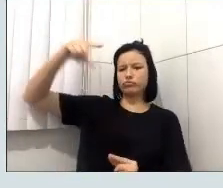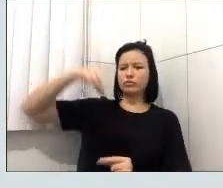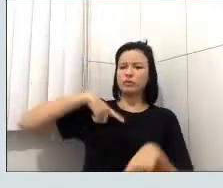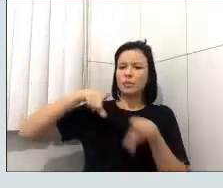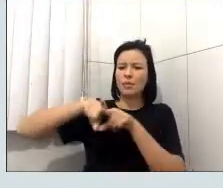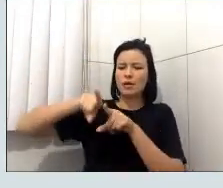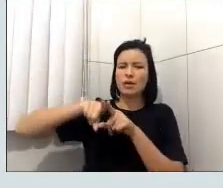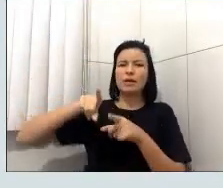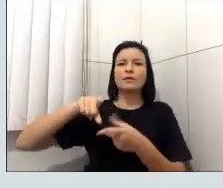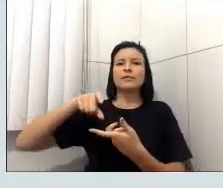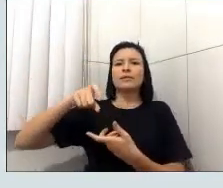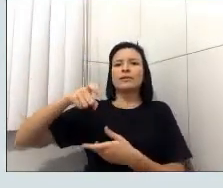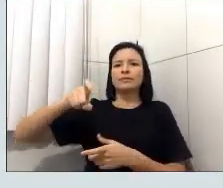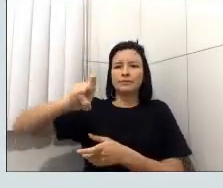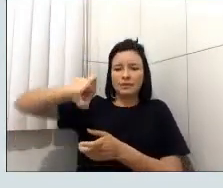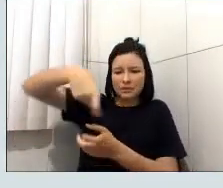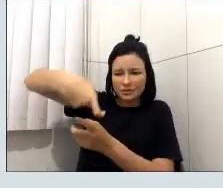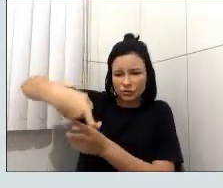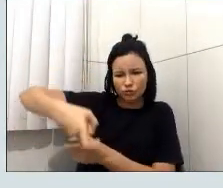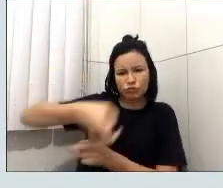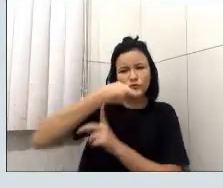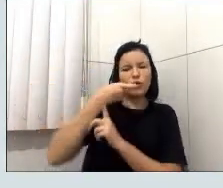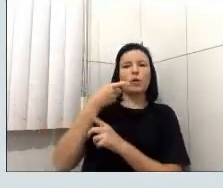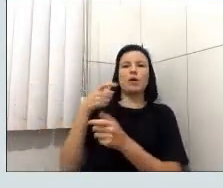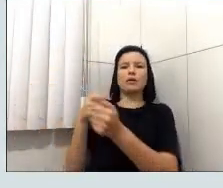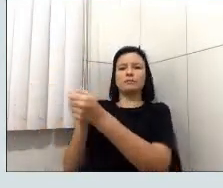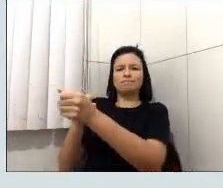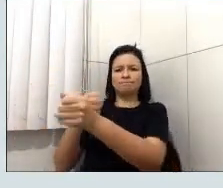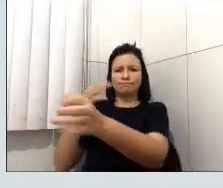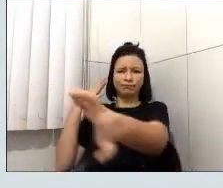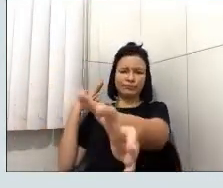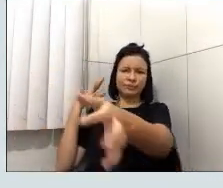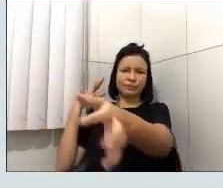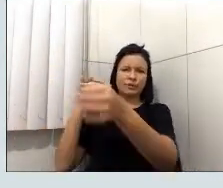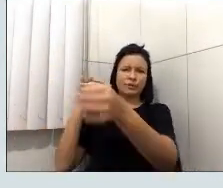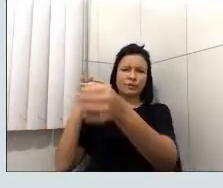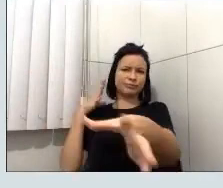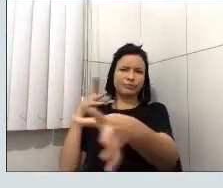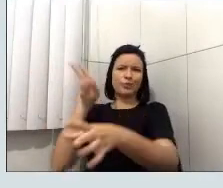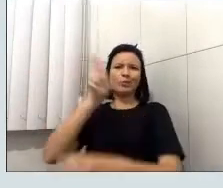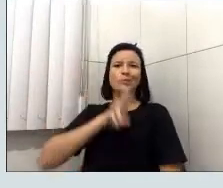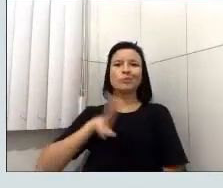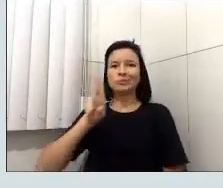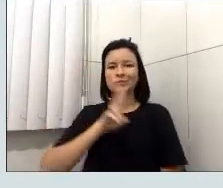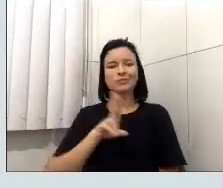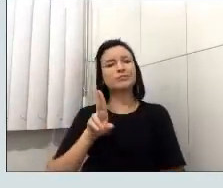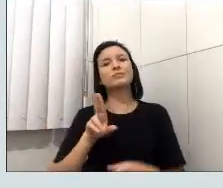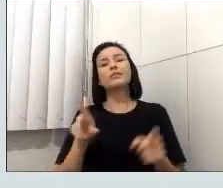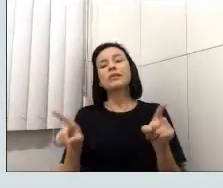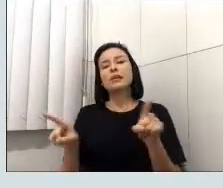anzóis. O arco e flecha, né, que eram armas que eles utilizavam na caça,